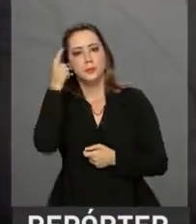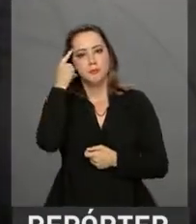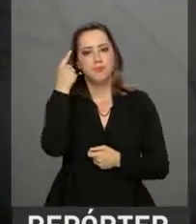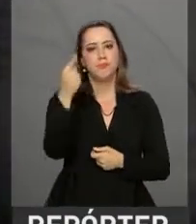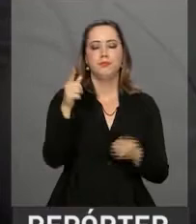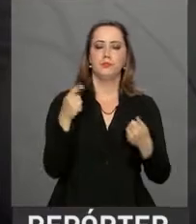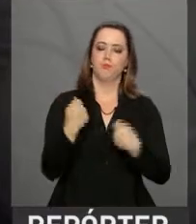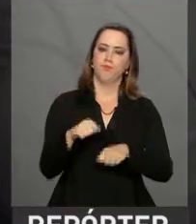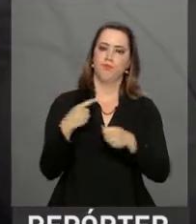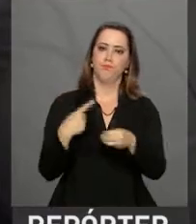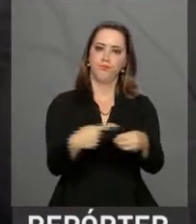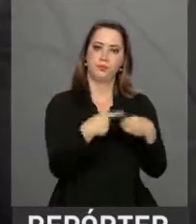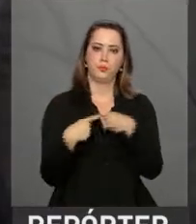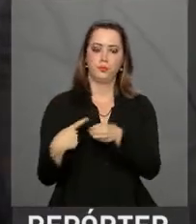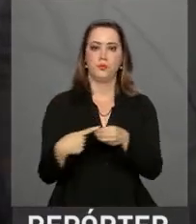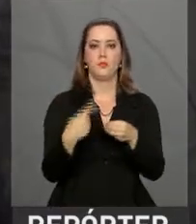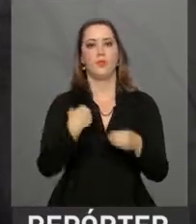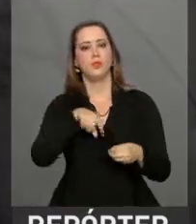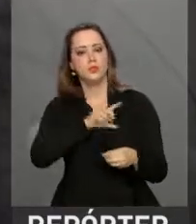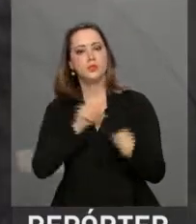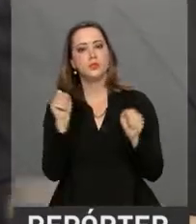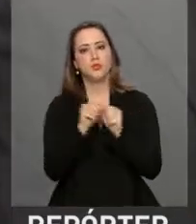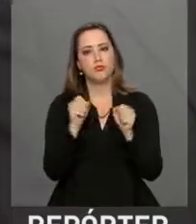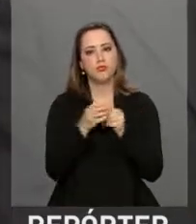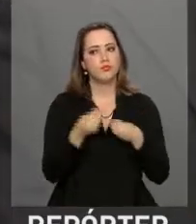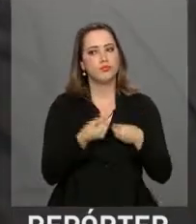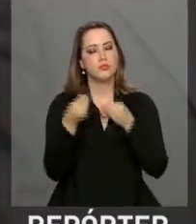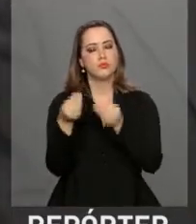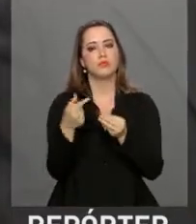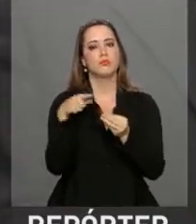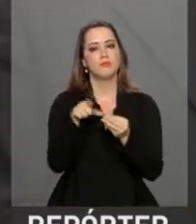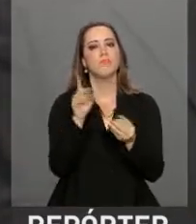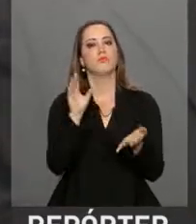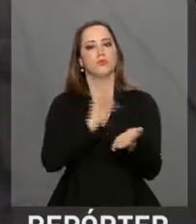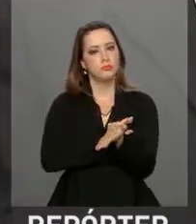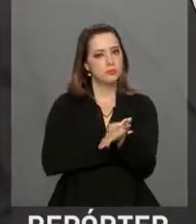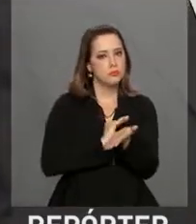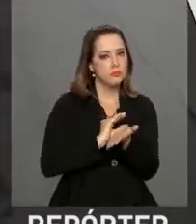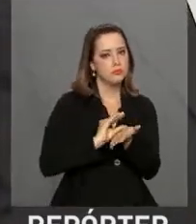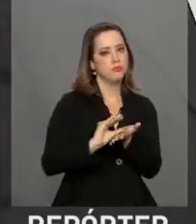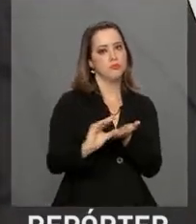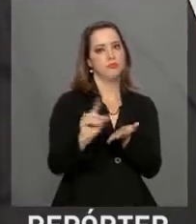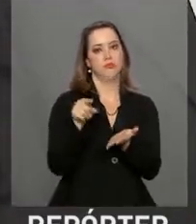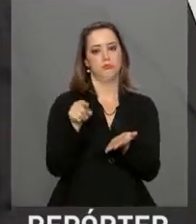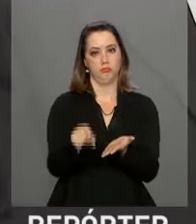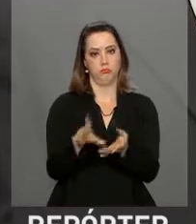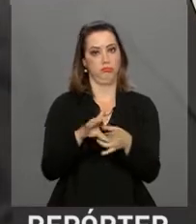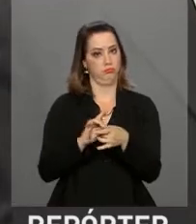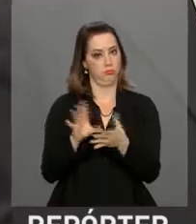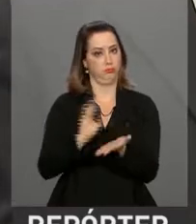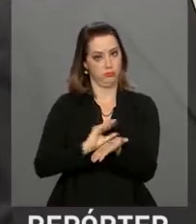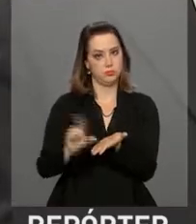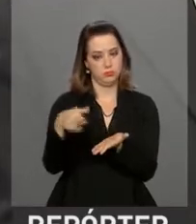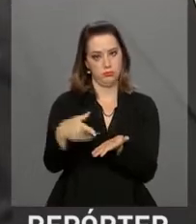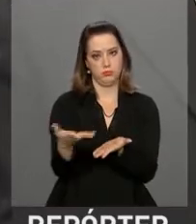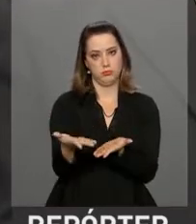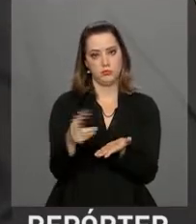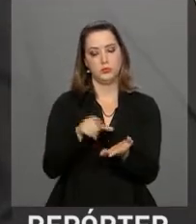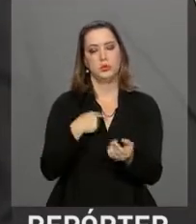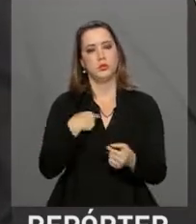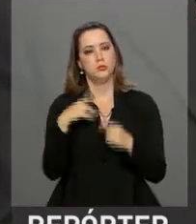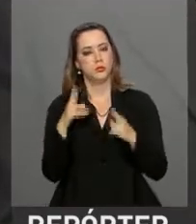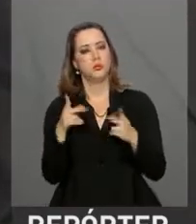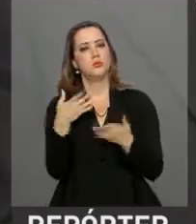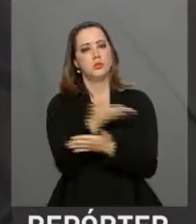necessidade dos municípios é que nos faz nos leva a fazer esta liberação então espero que o senhor